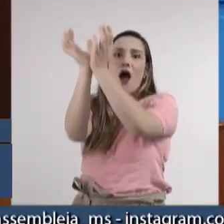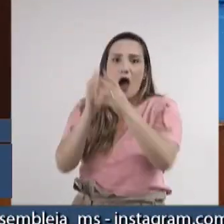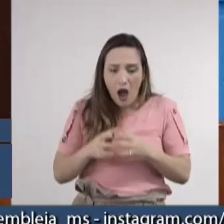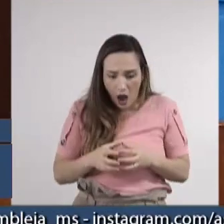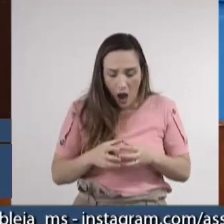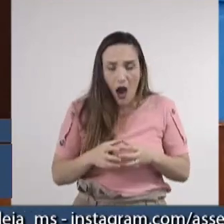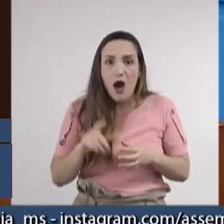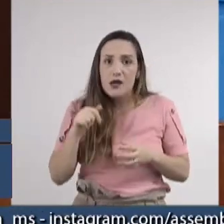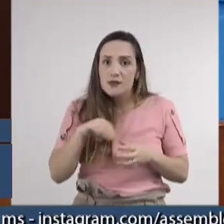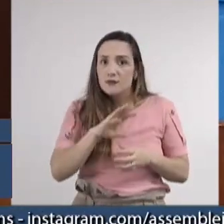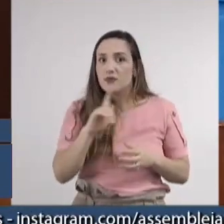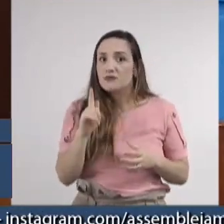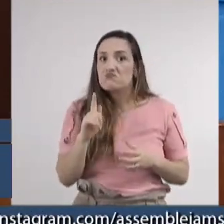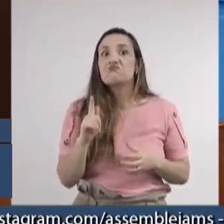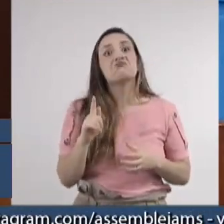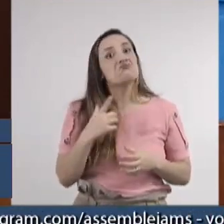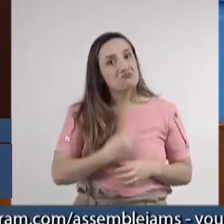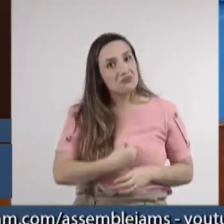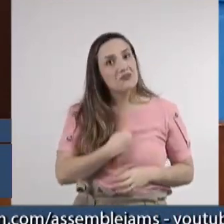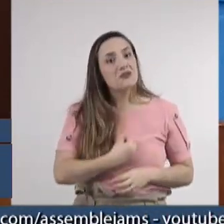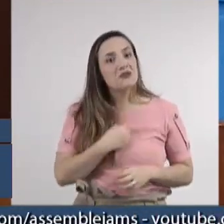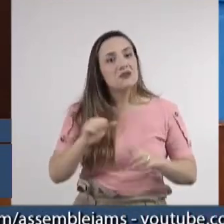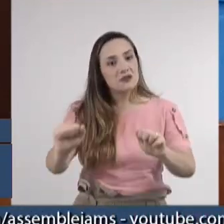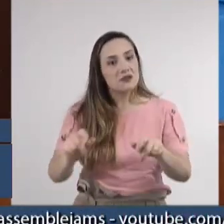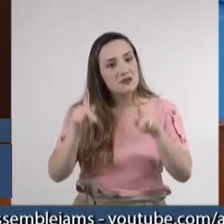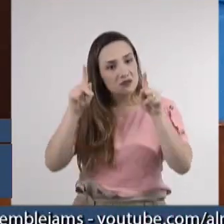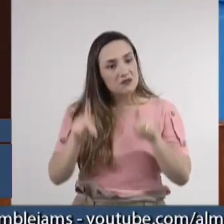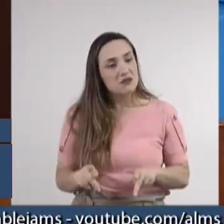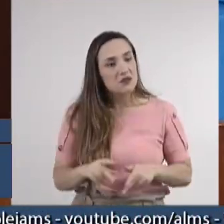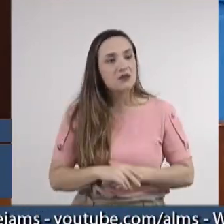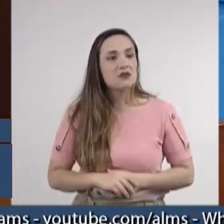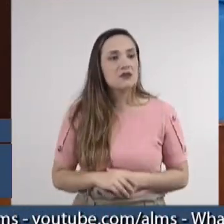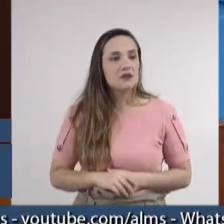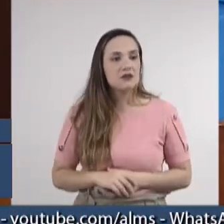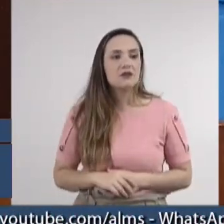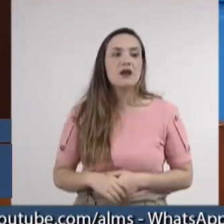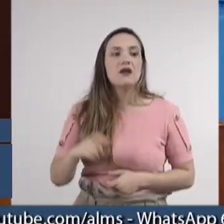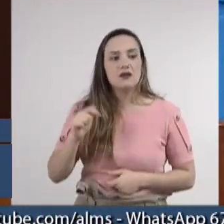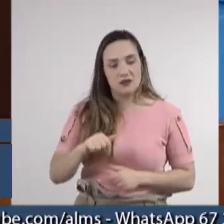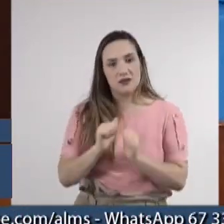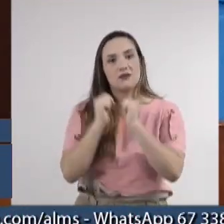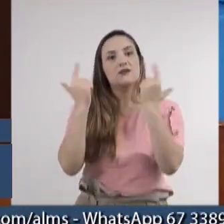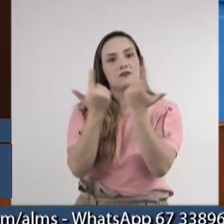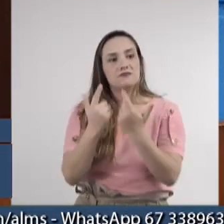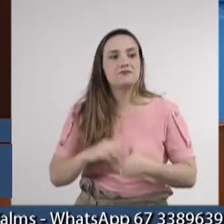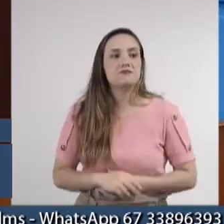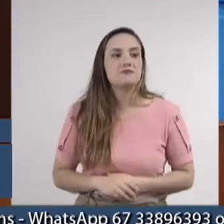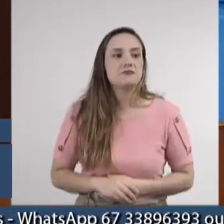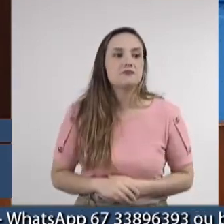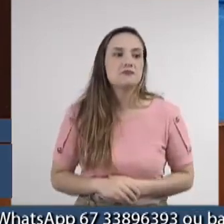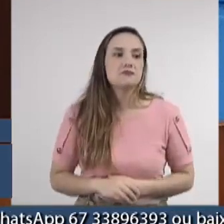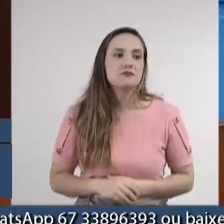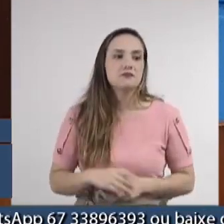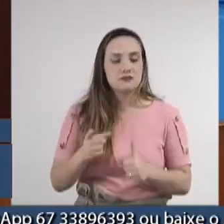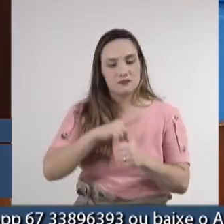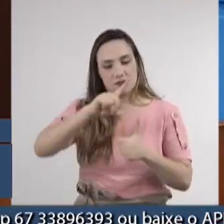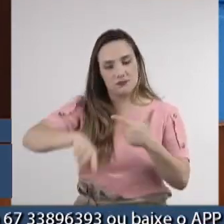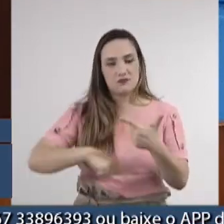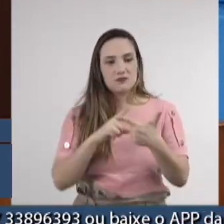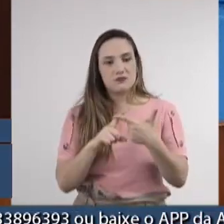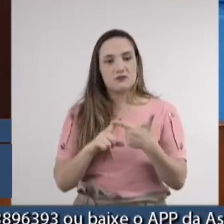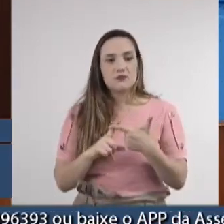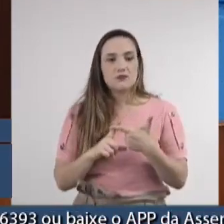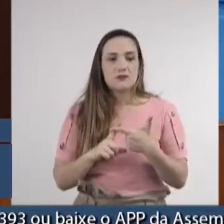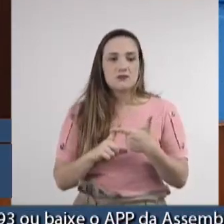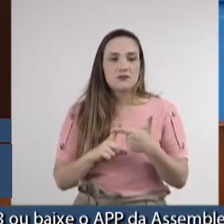Brasília e vem aqui participar de uma audiência pública aqui na Assembleia Legislativa. Segundo, senhor